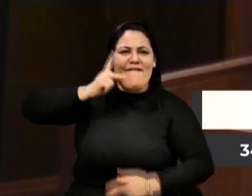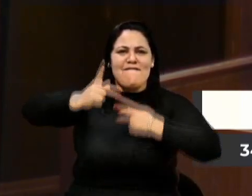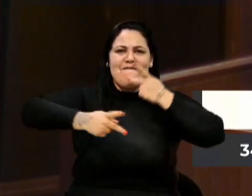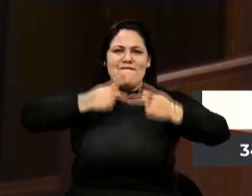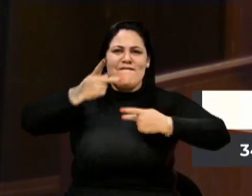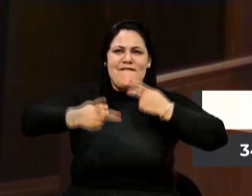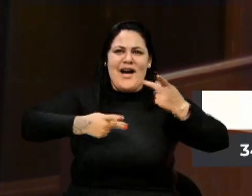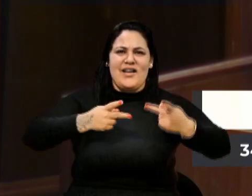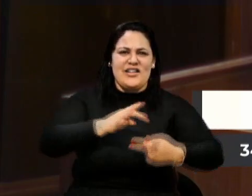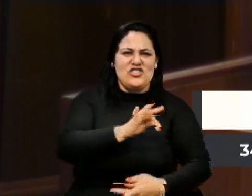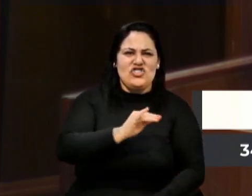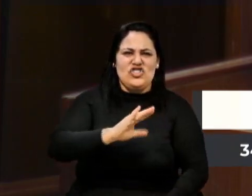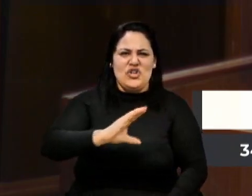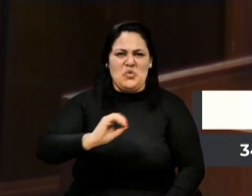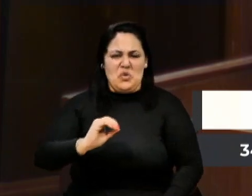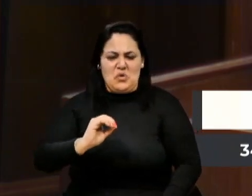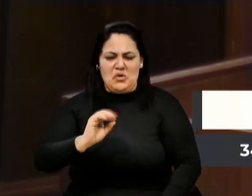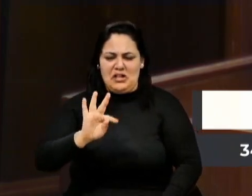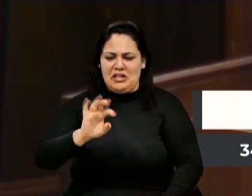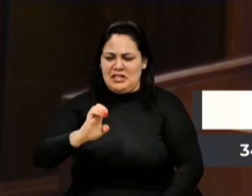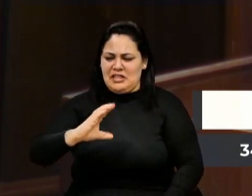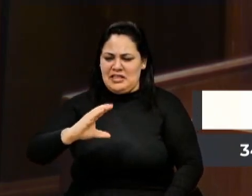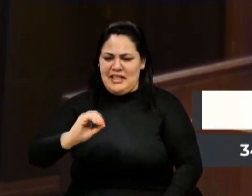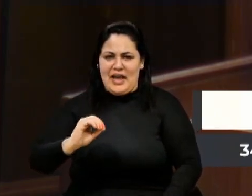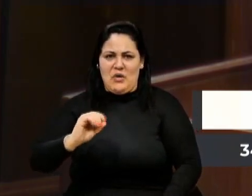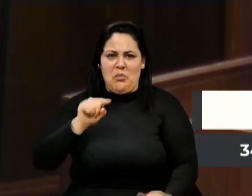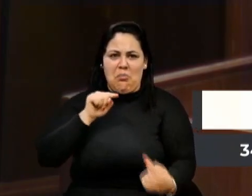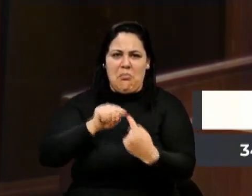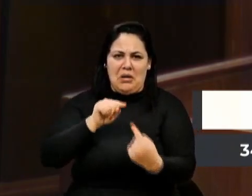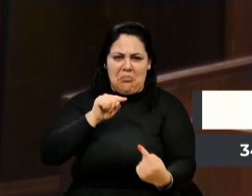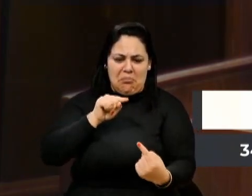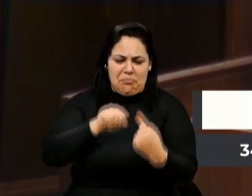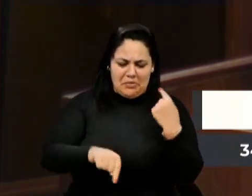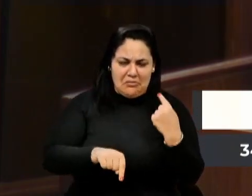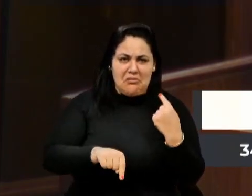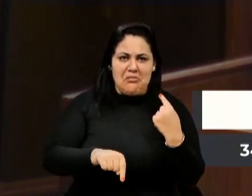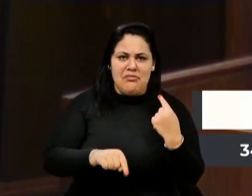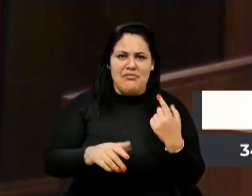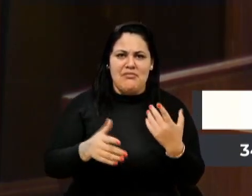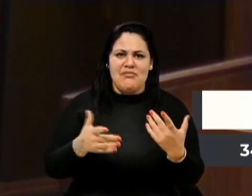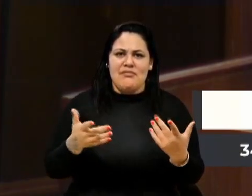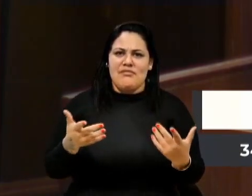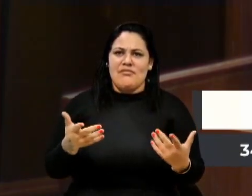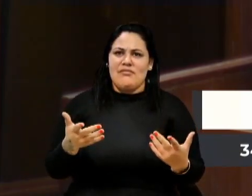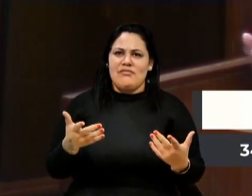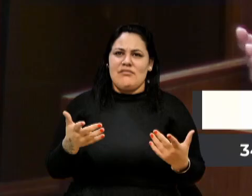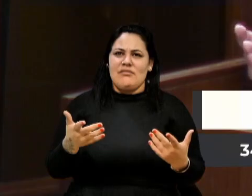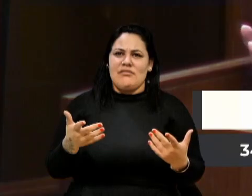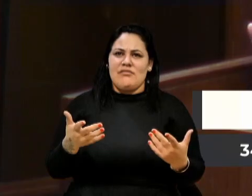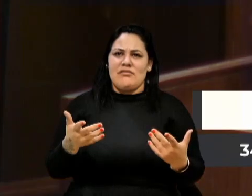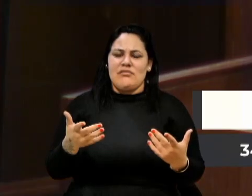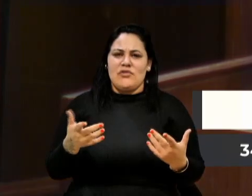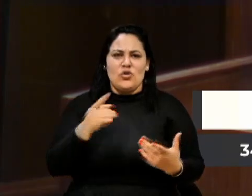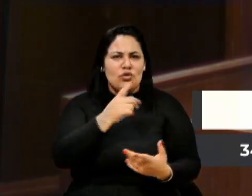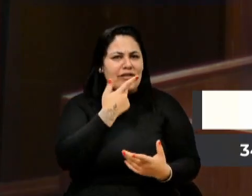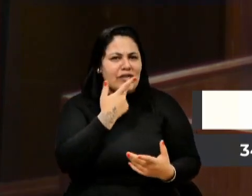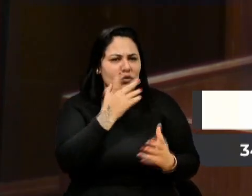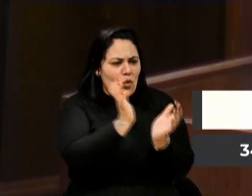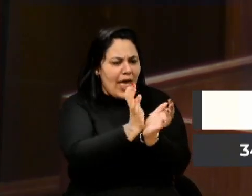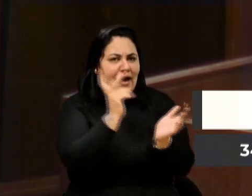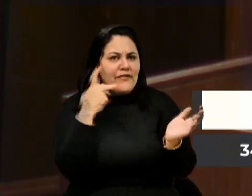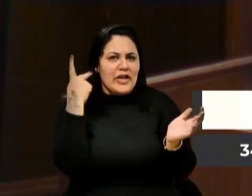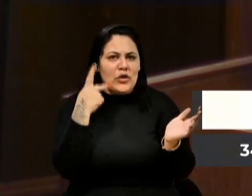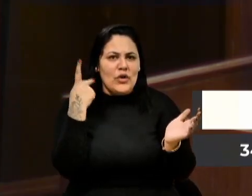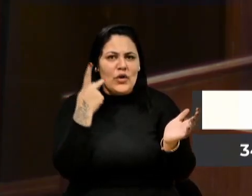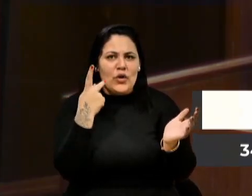Tico e o Teco não batem bem, problema Tico e Teco, boneco. Eu espero que não esteja se referindo a um colega vereador. Porque isso até a